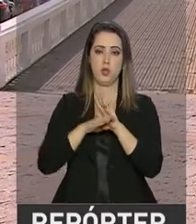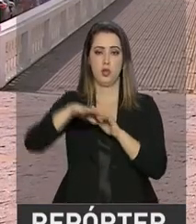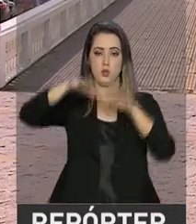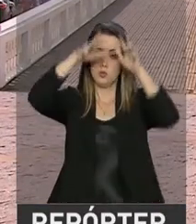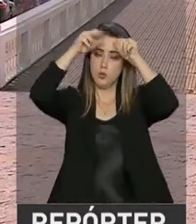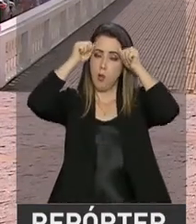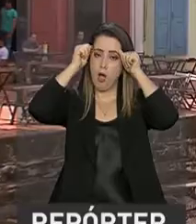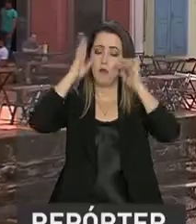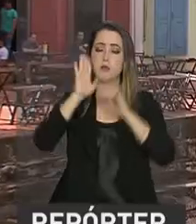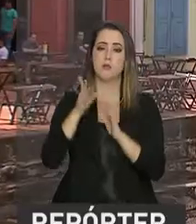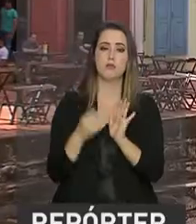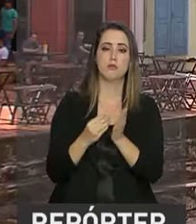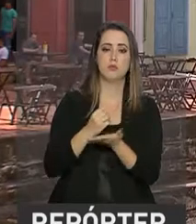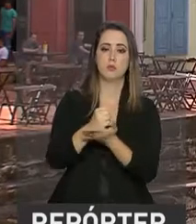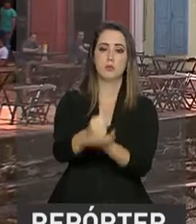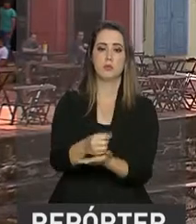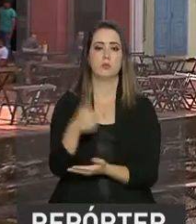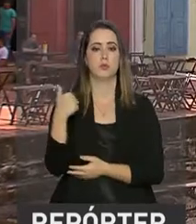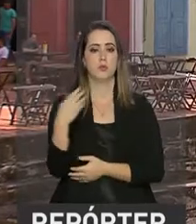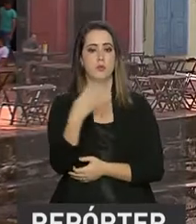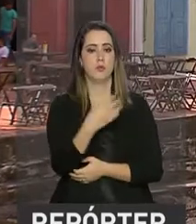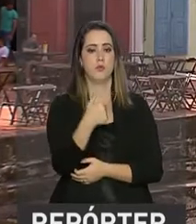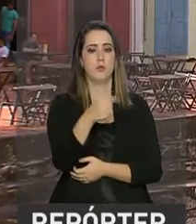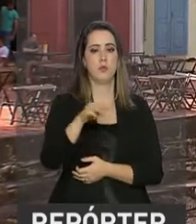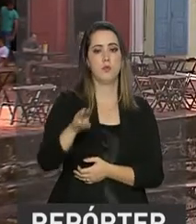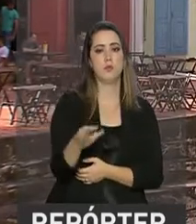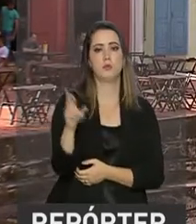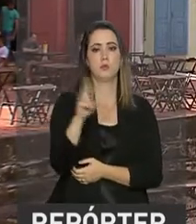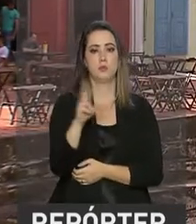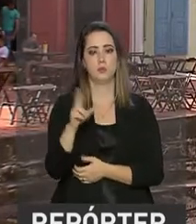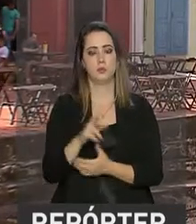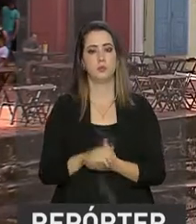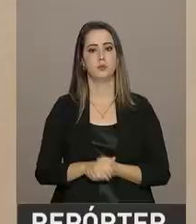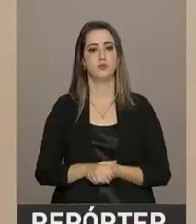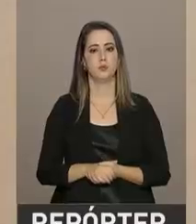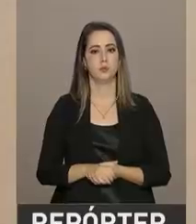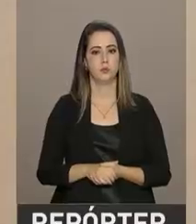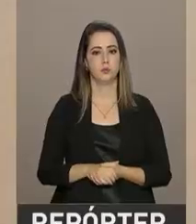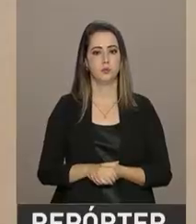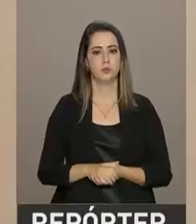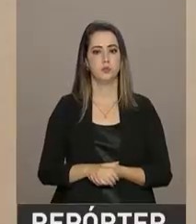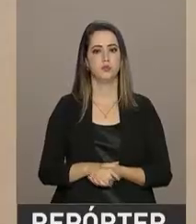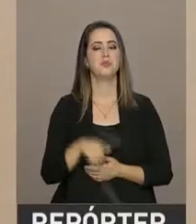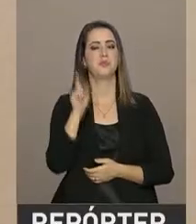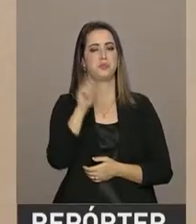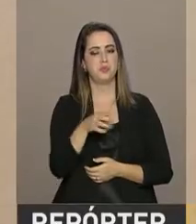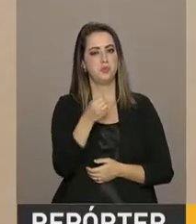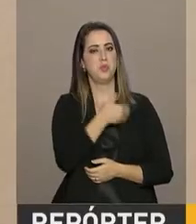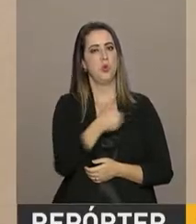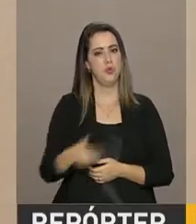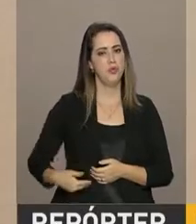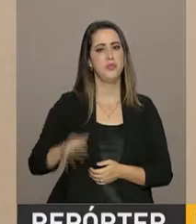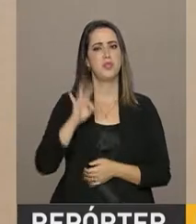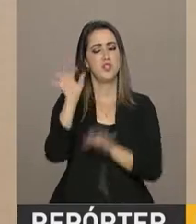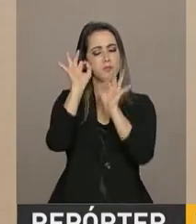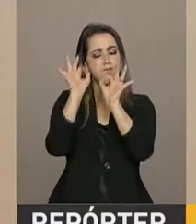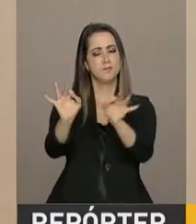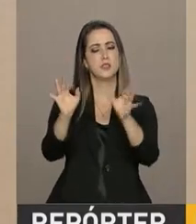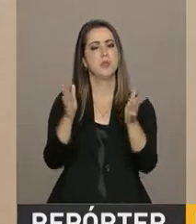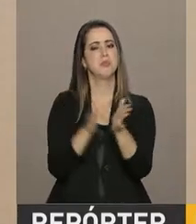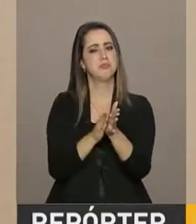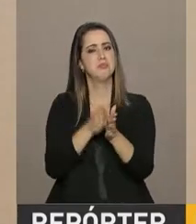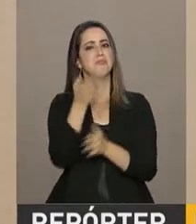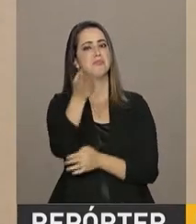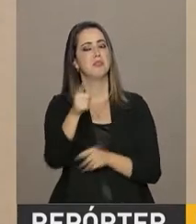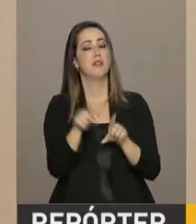de investimentos de 147 milhões de reais até o fim do ano. Está de parabéns o governo federal, está de parabéns a